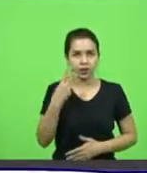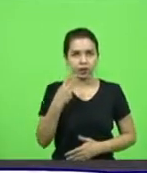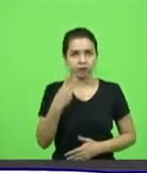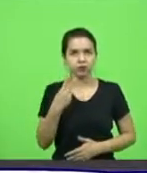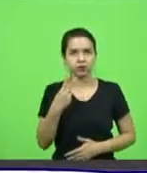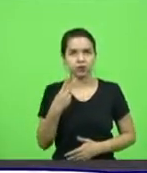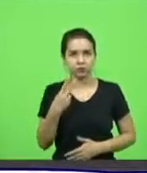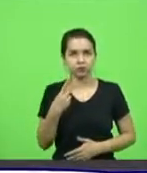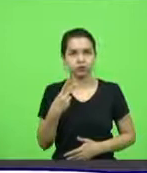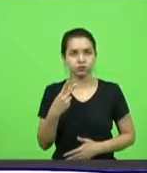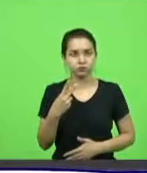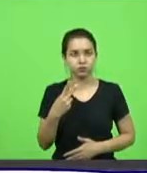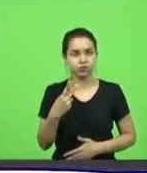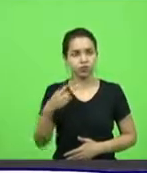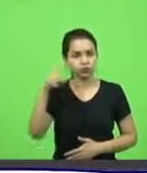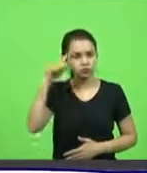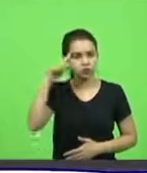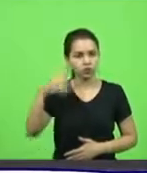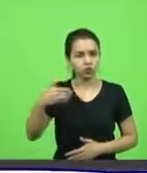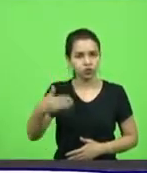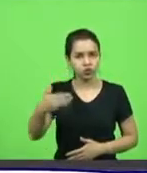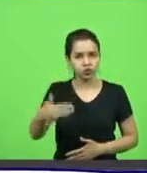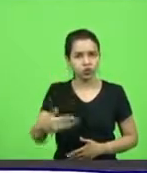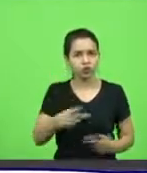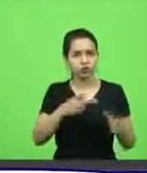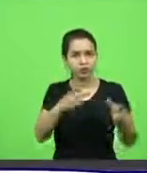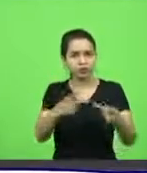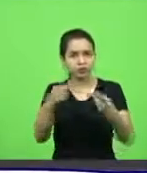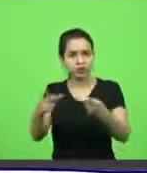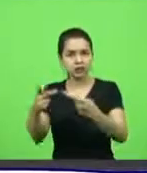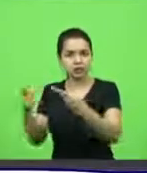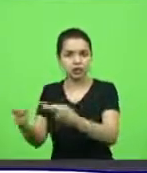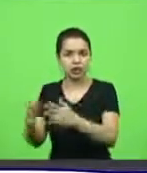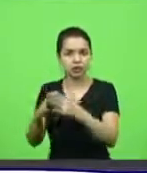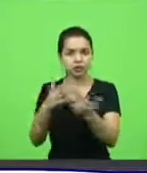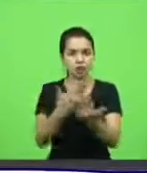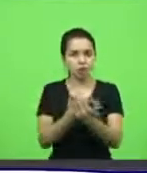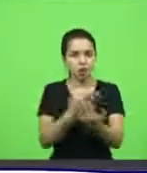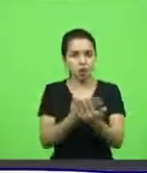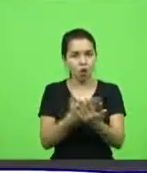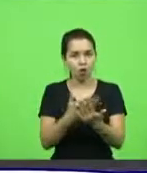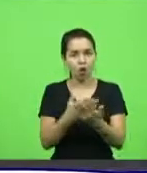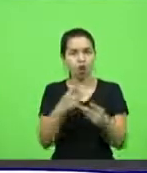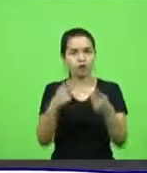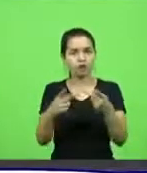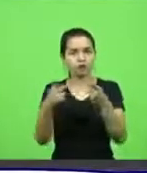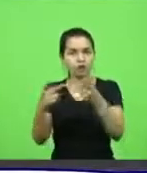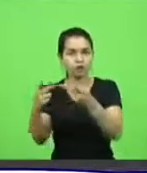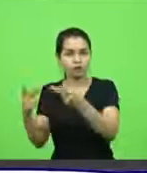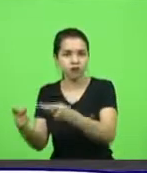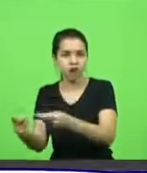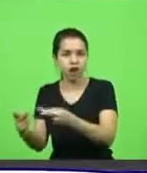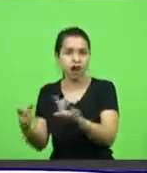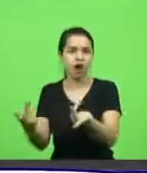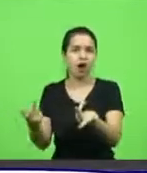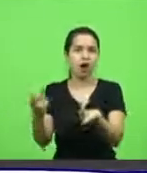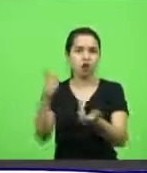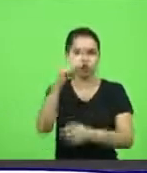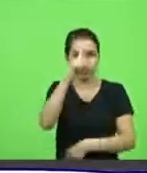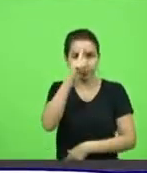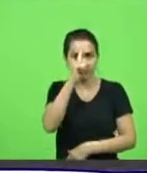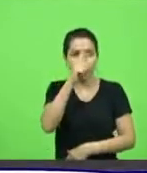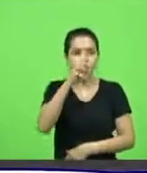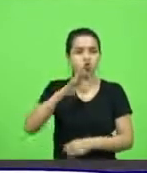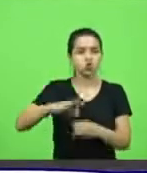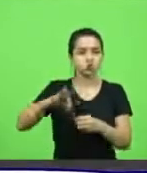faz parte do dia-dia nosso visitar as escolas visitar os hospitais visitar as instituições prefeituras